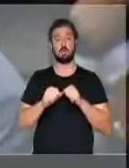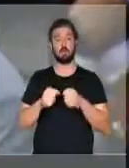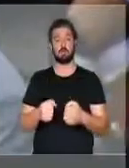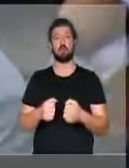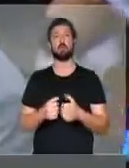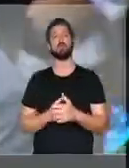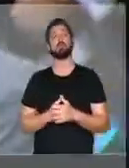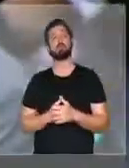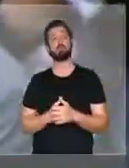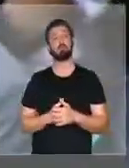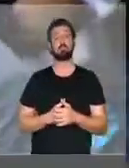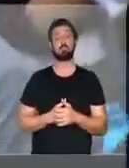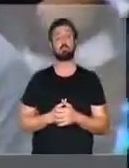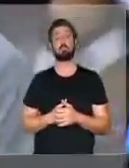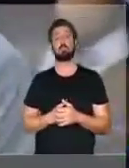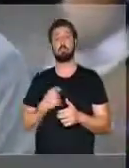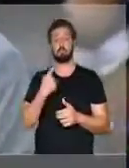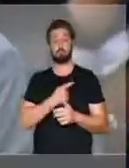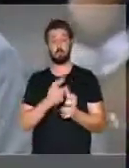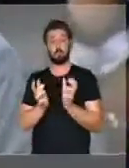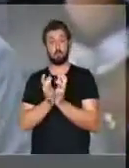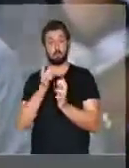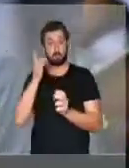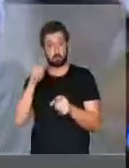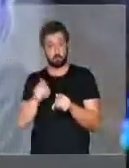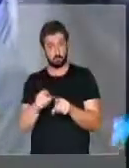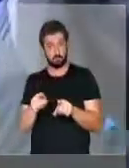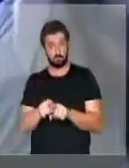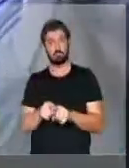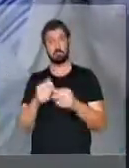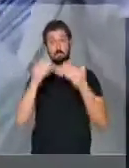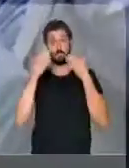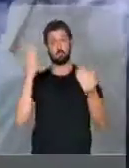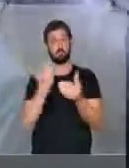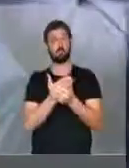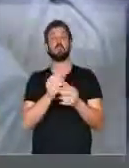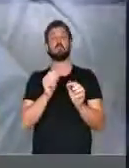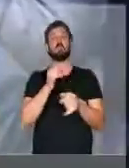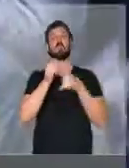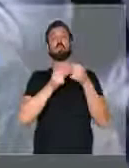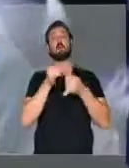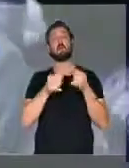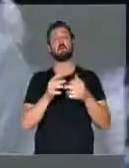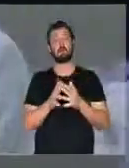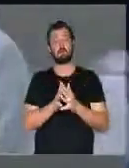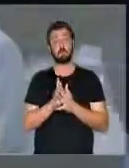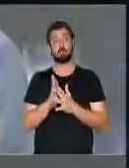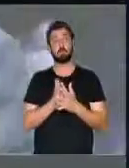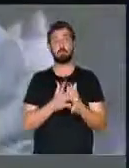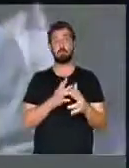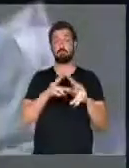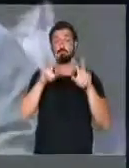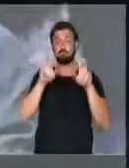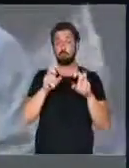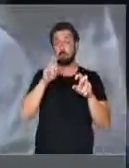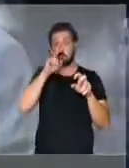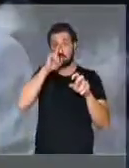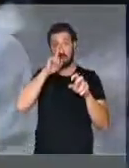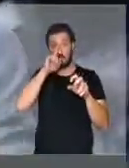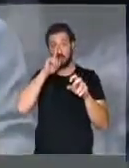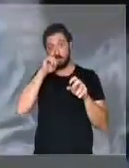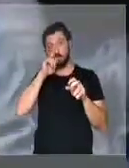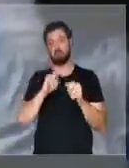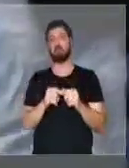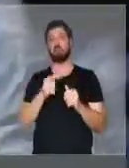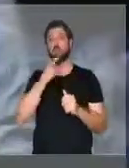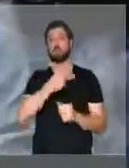Nacional, e estamos, enquanto bancada também, apresentando um requerimento de informações sobre o gravíssimo